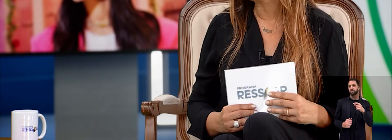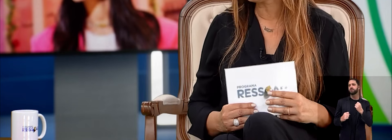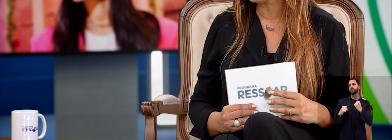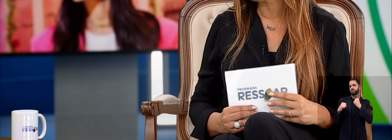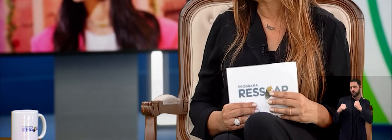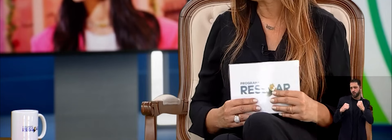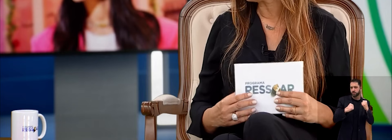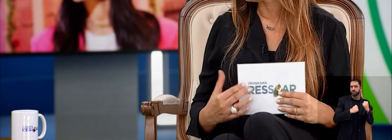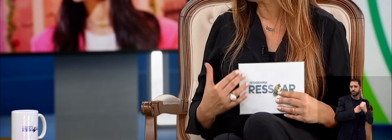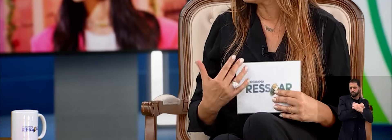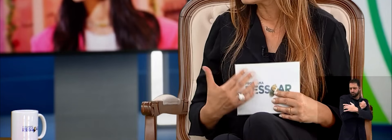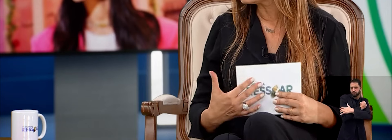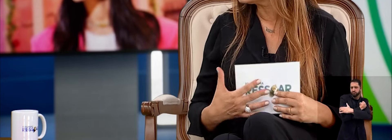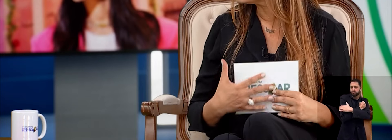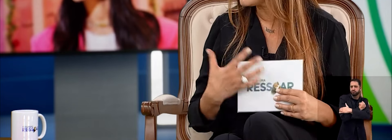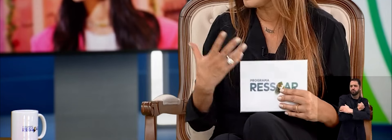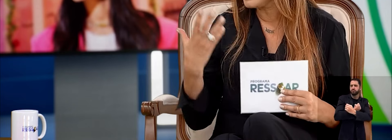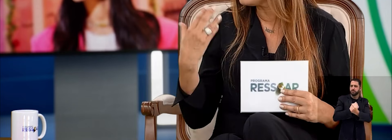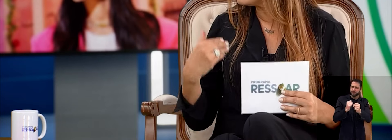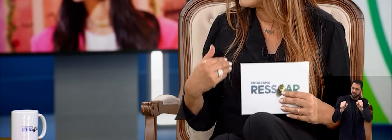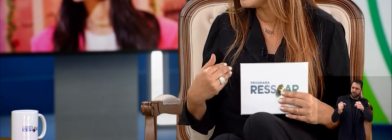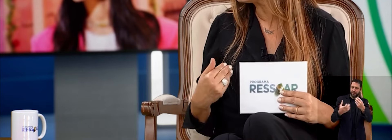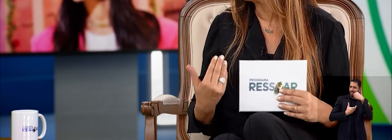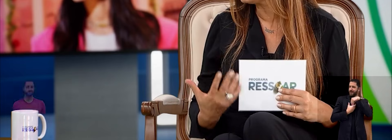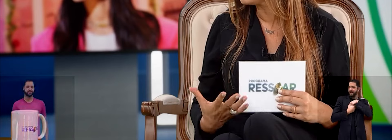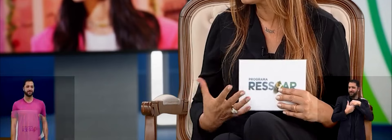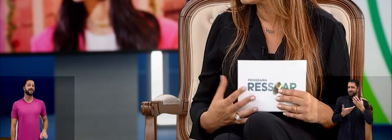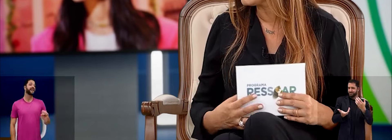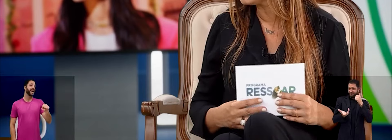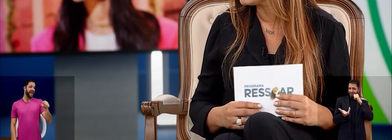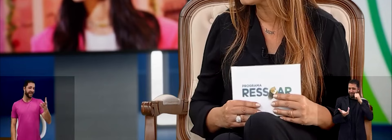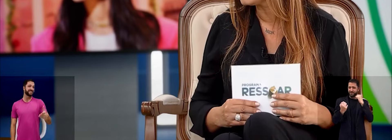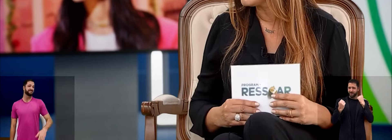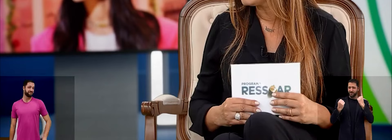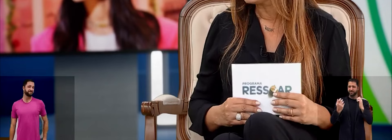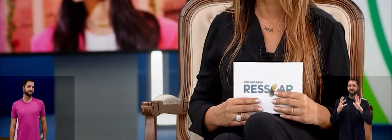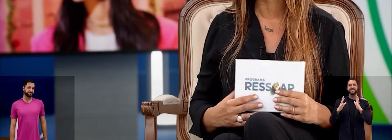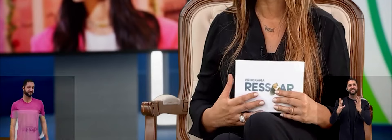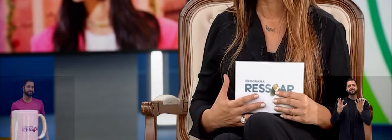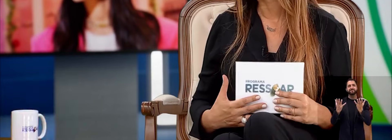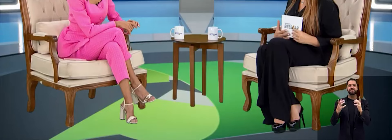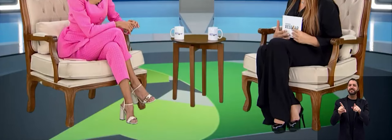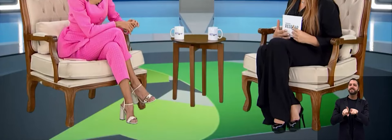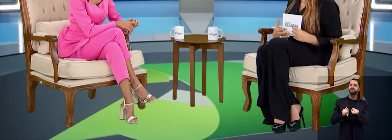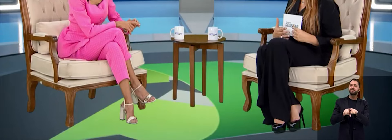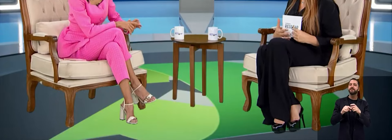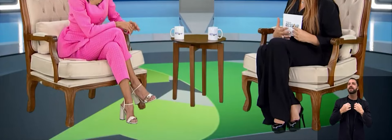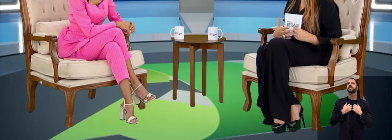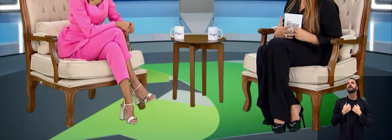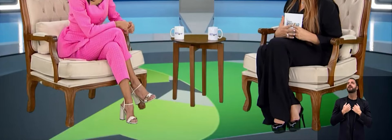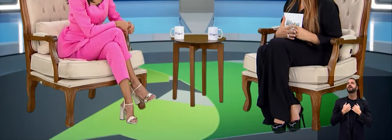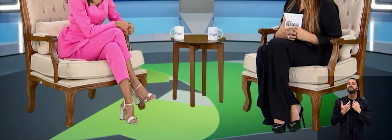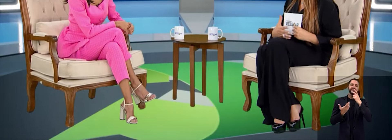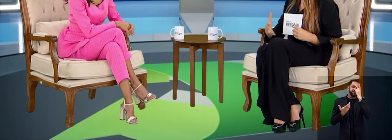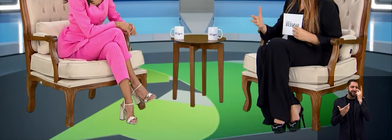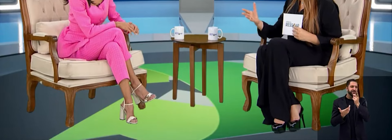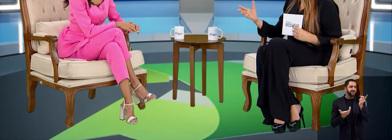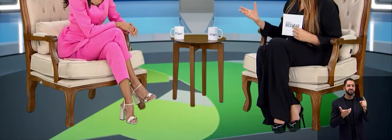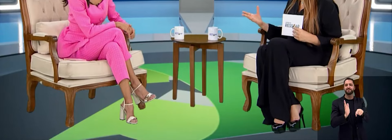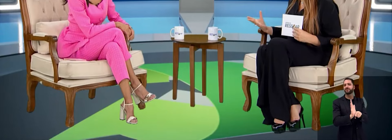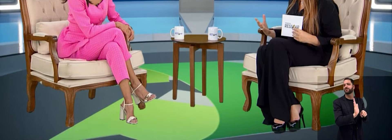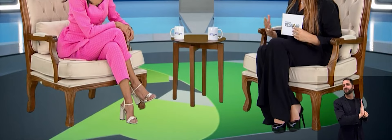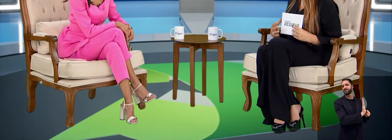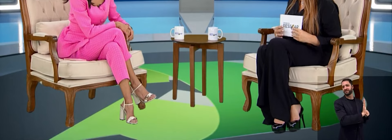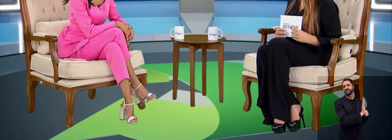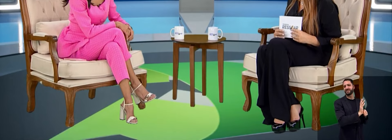gente, além da nossa força que já é, né, já vem com a gente, a gente também tem um poder muito grande de